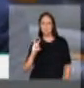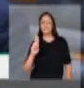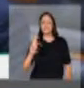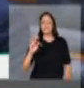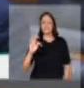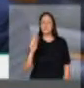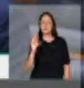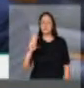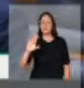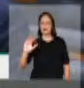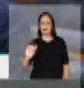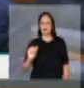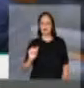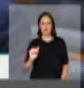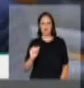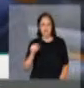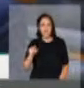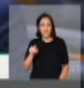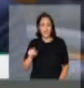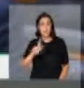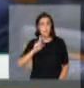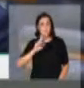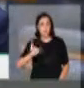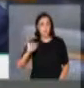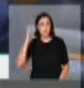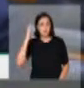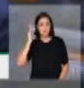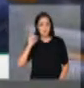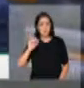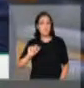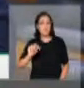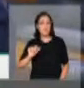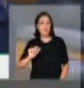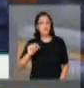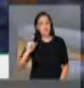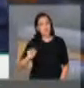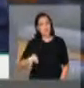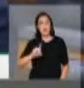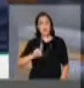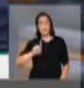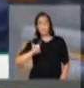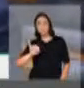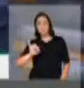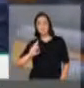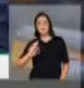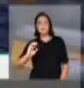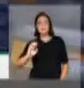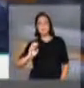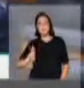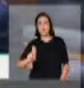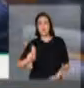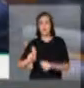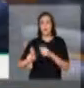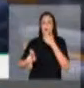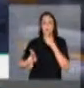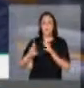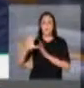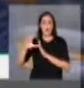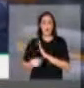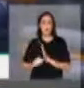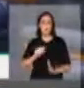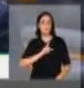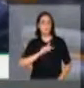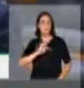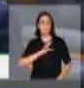é o deputado Zeca Dirceu? Sim, é filho do Dirceu, o larápio do PT.